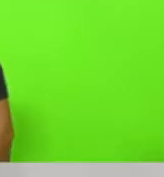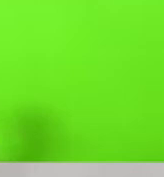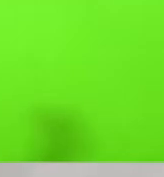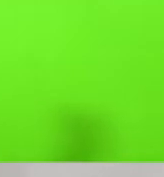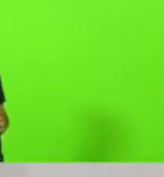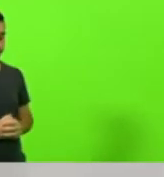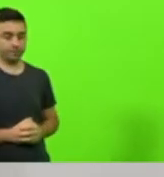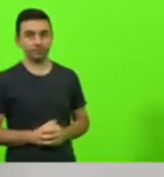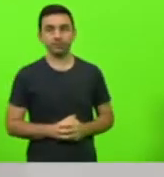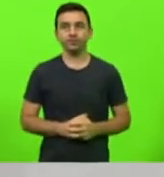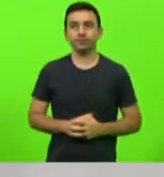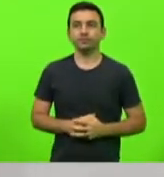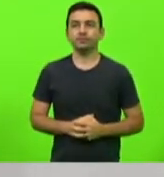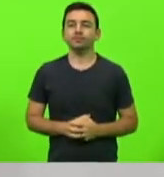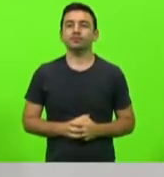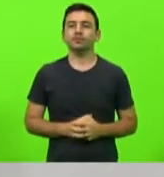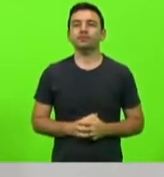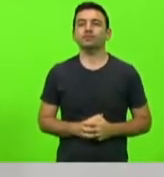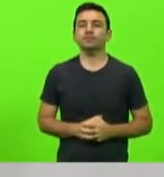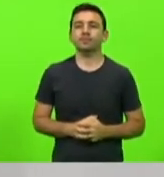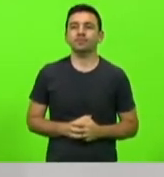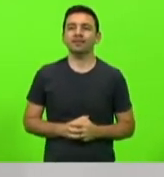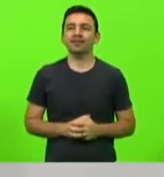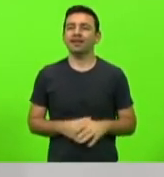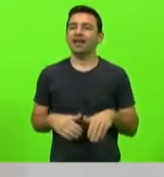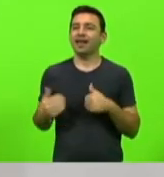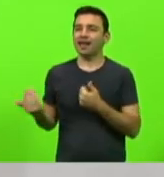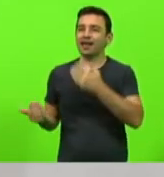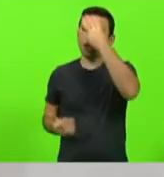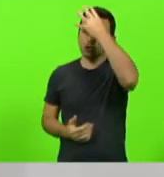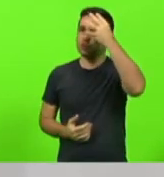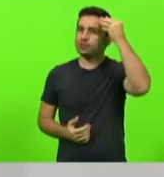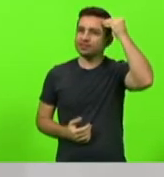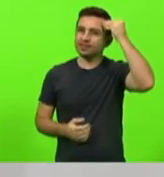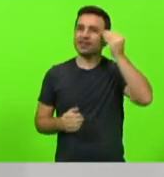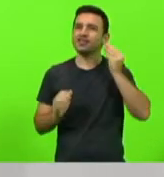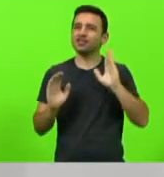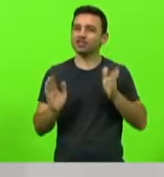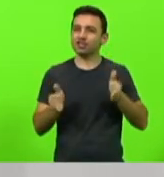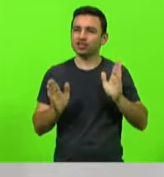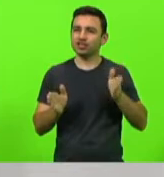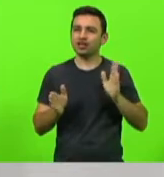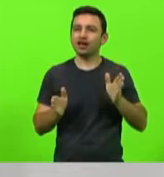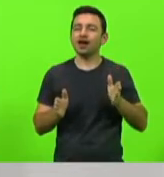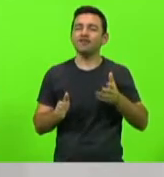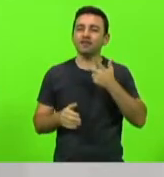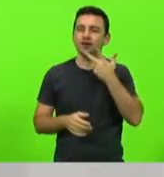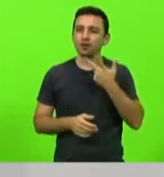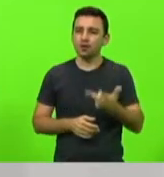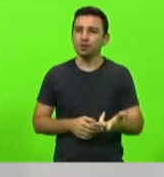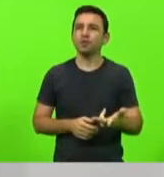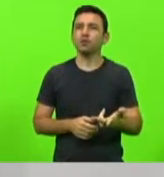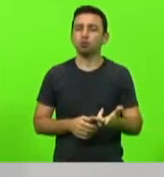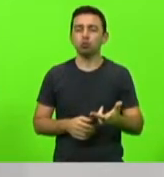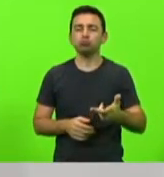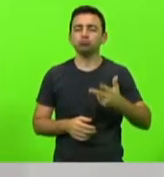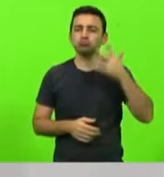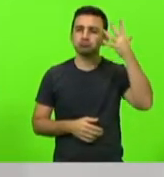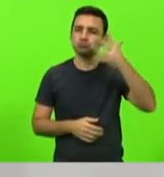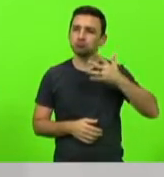breves comunicações, a deputada Luciane Carminati também fez uma